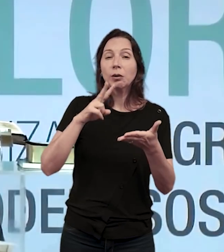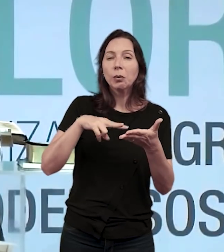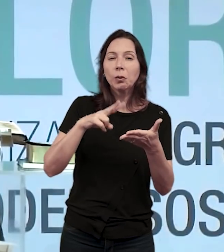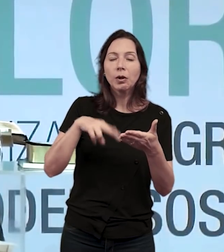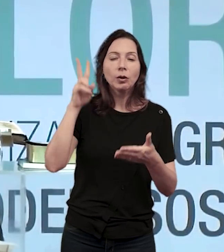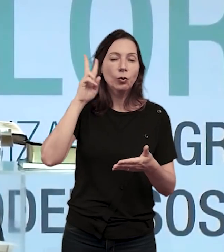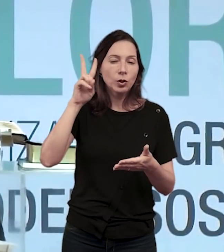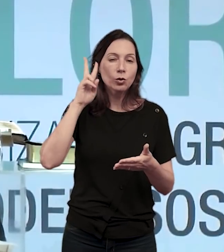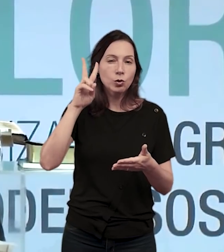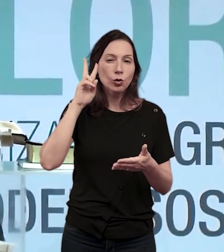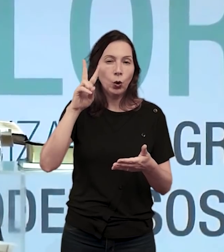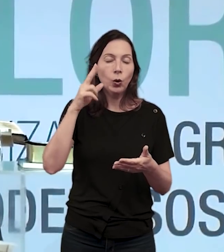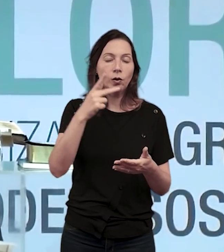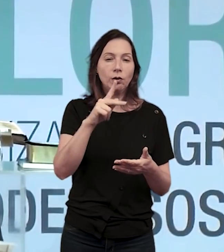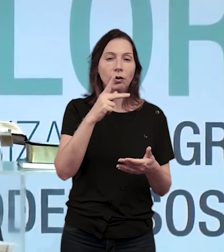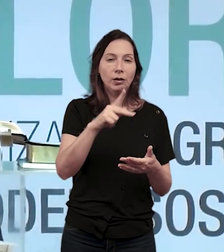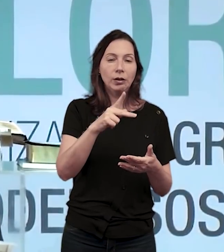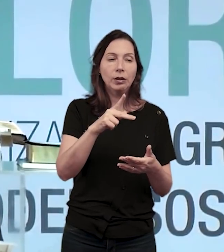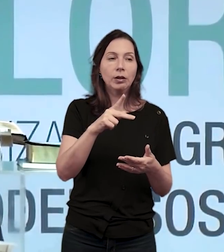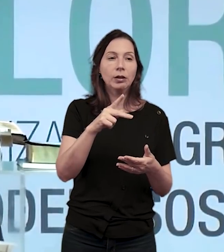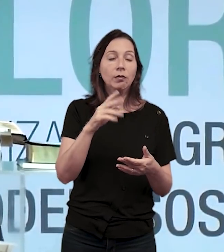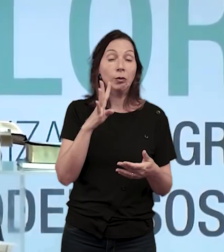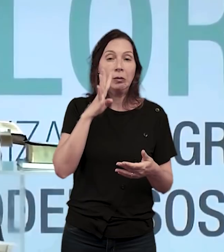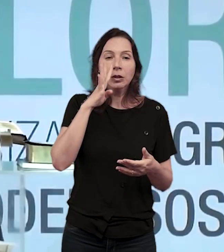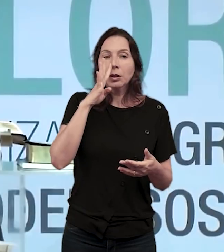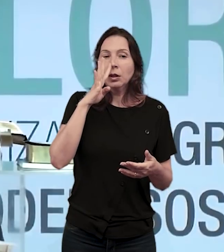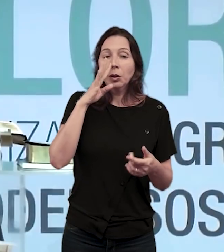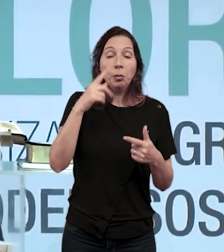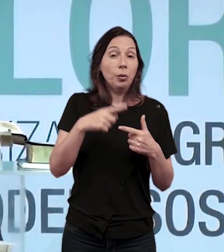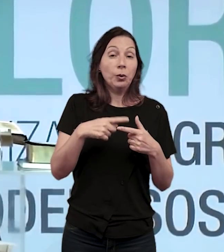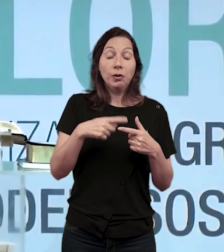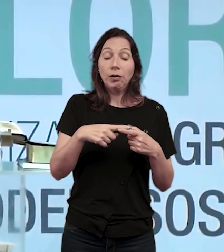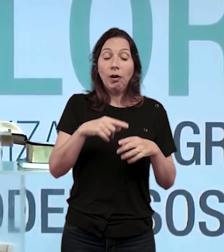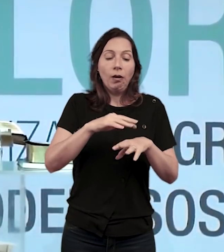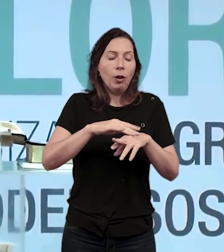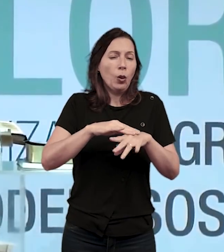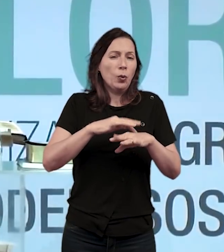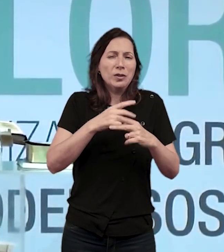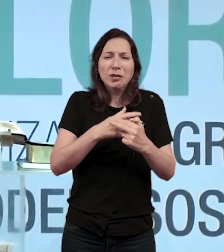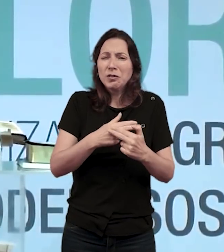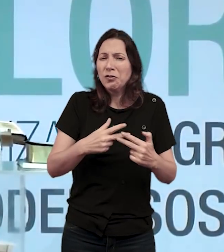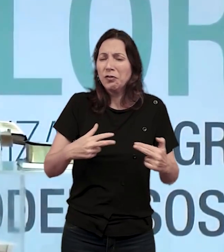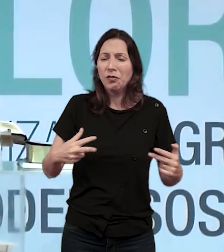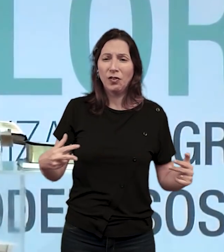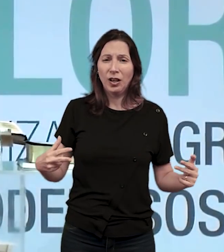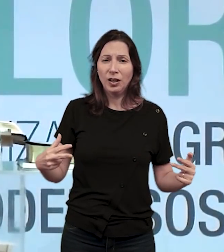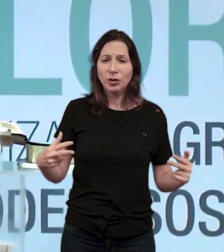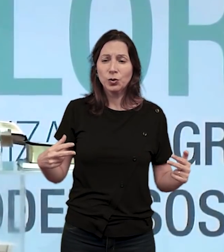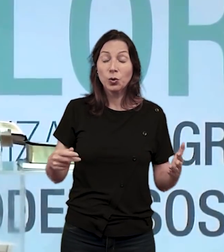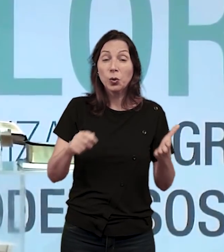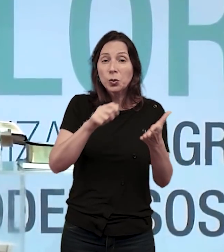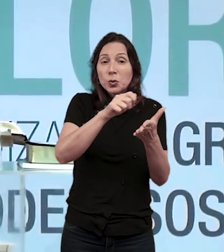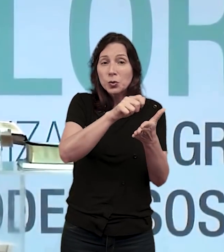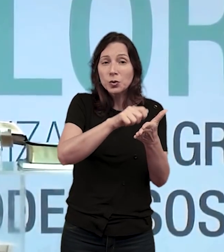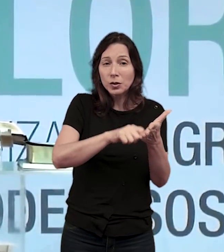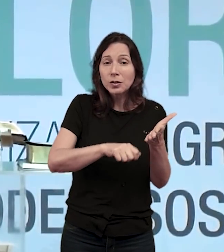doente, mais de dezenas de enfermidades. A maioria das obras que ele escreveu